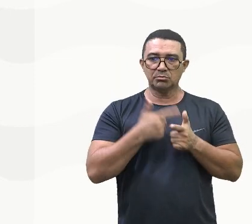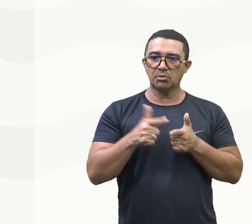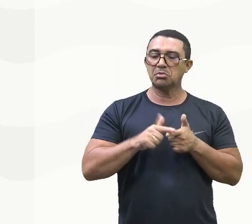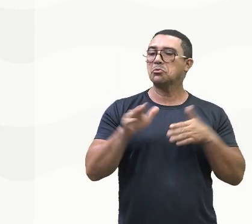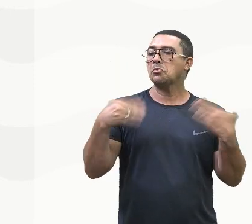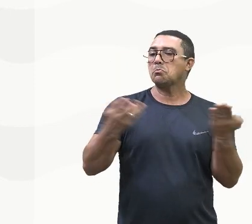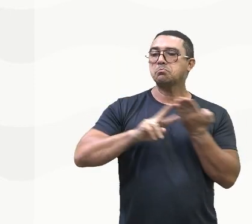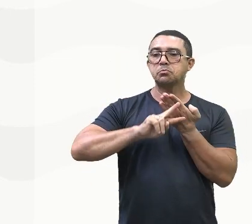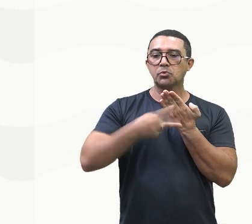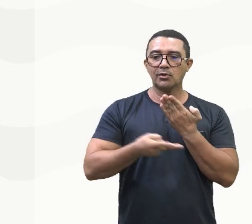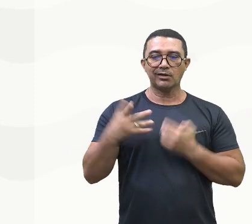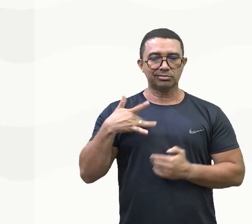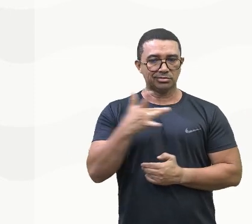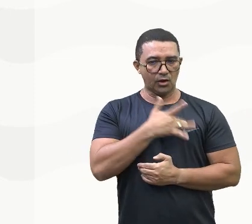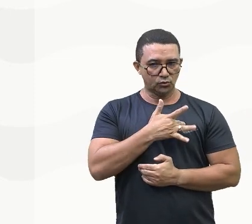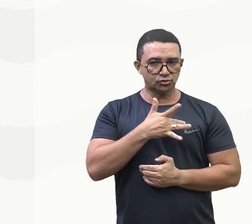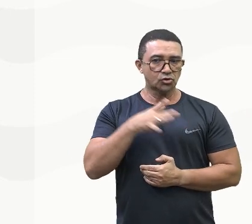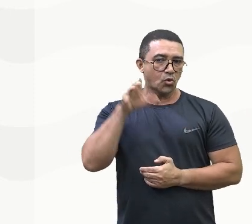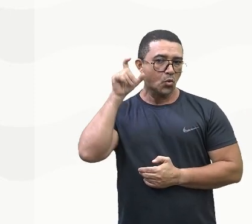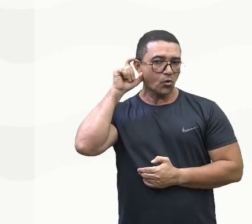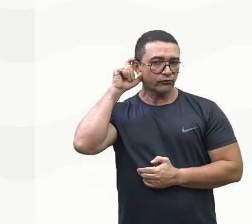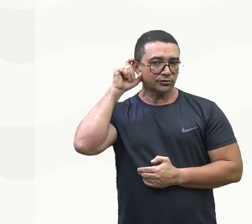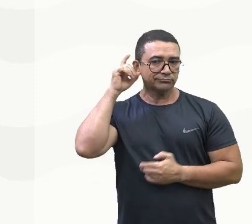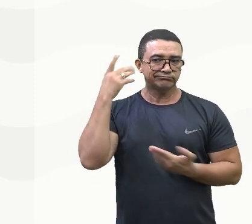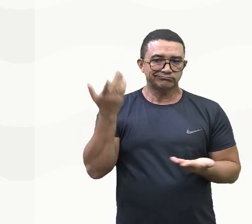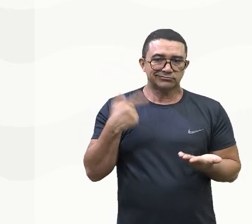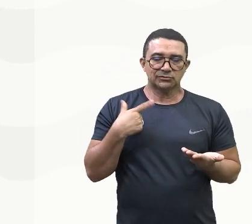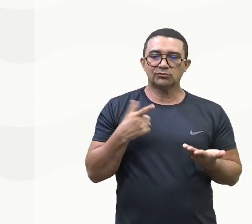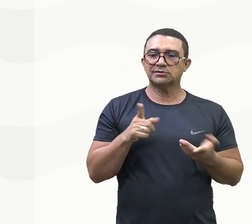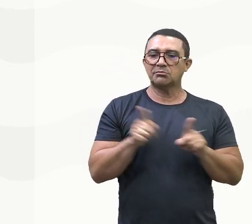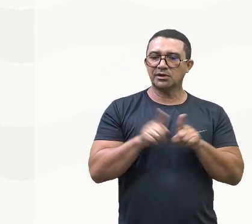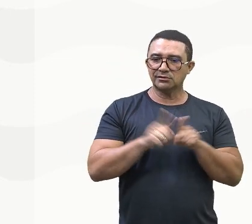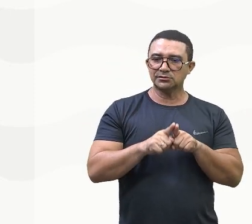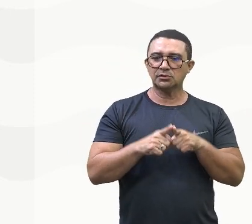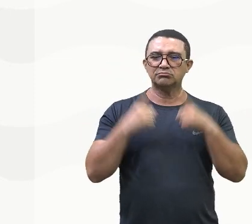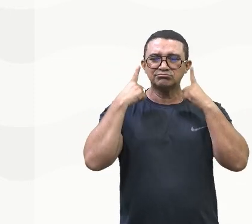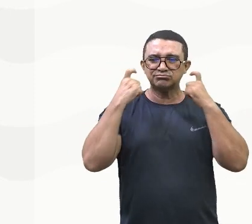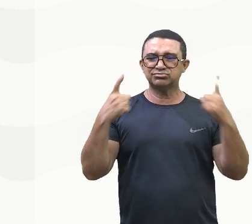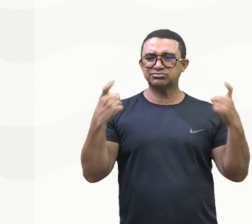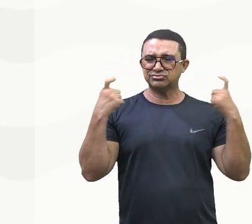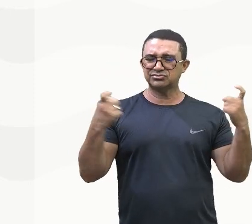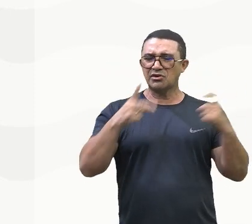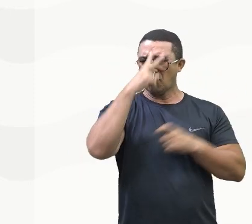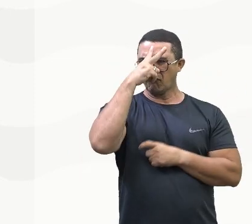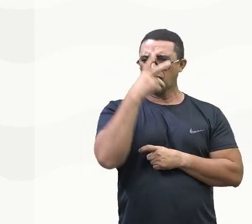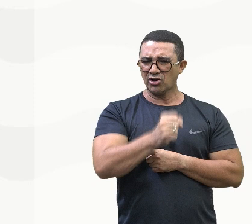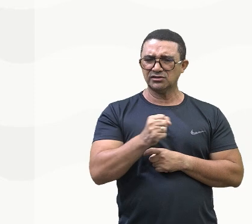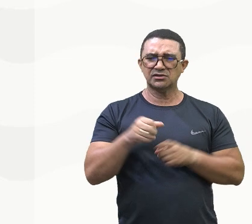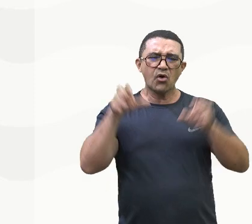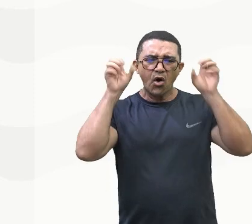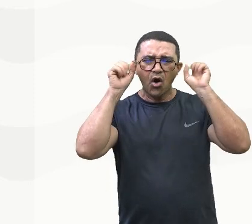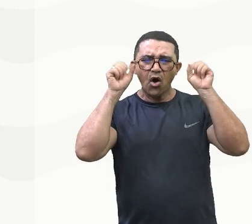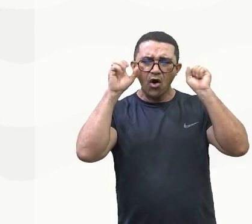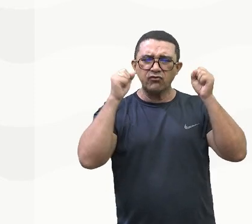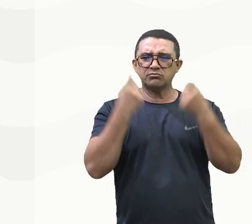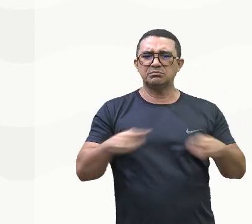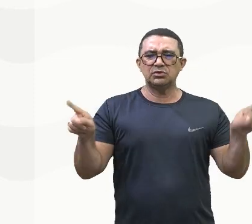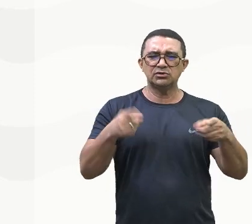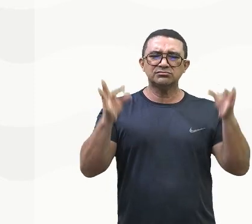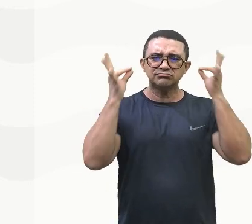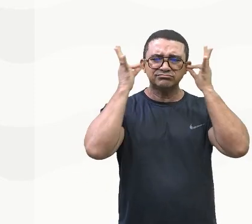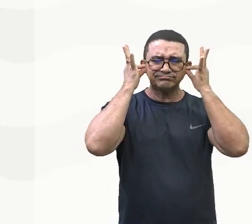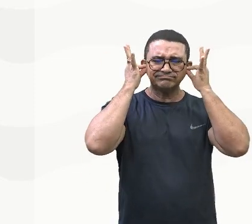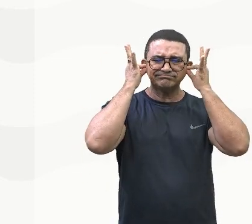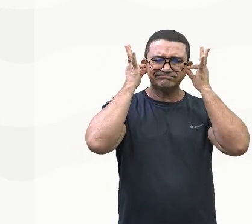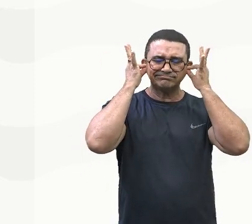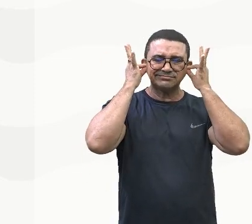consequências? A saúde auditiva, relacionadas à poluição sonora e ao volume excessivo de músicas através de fones de ouvido?